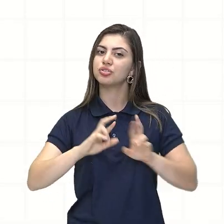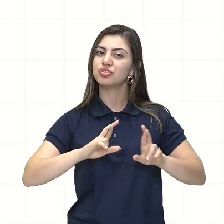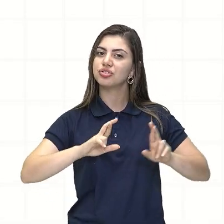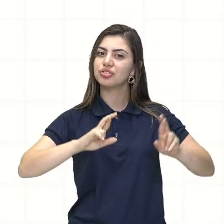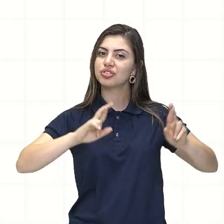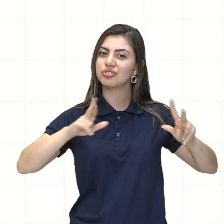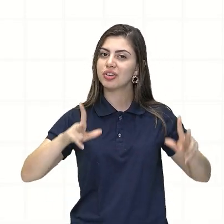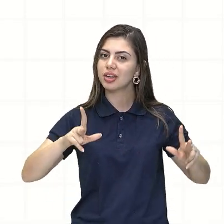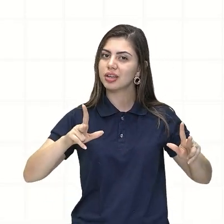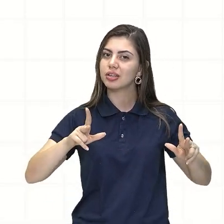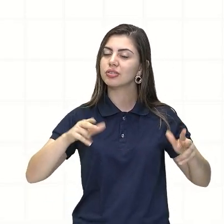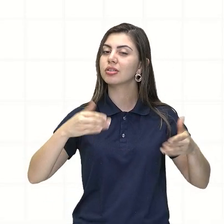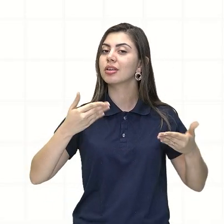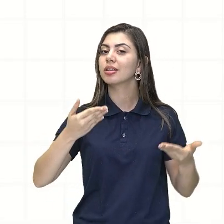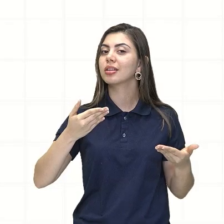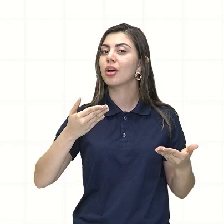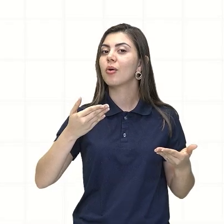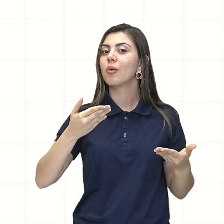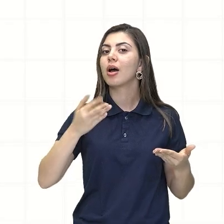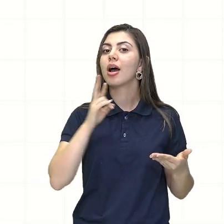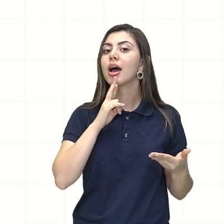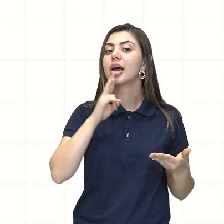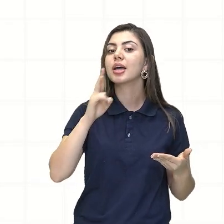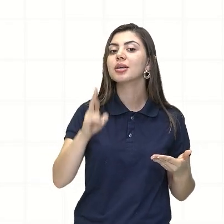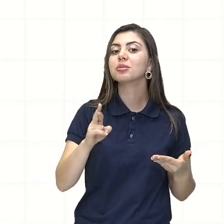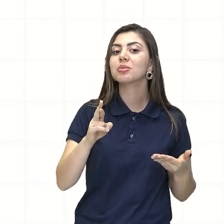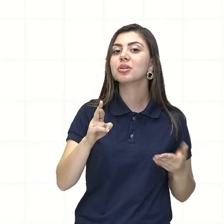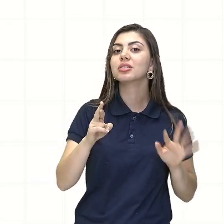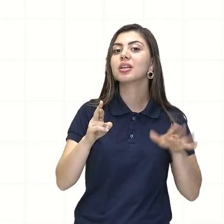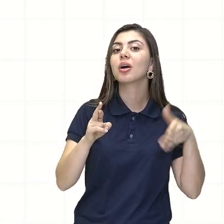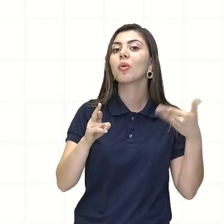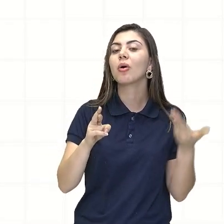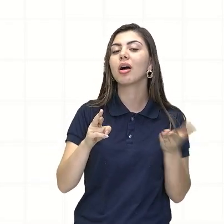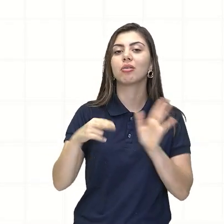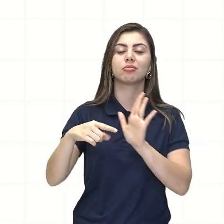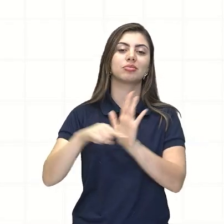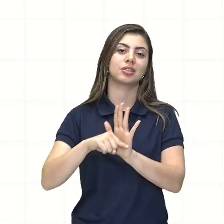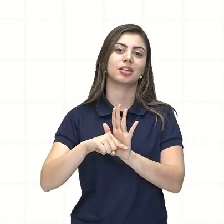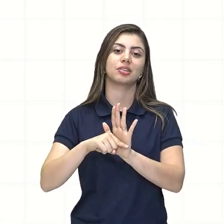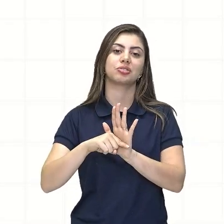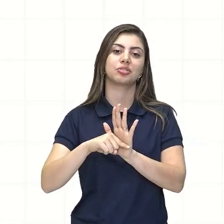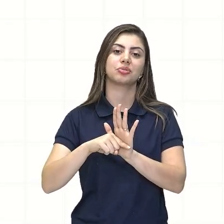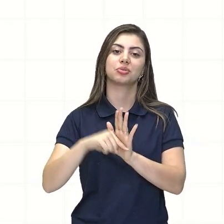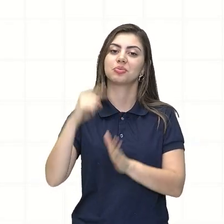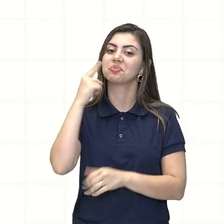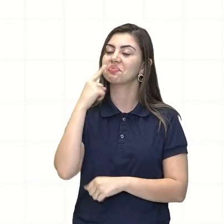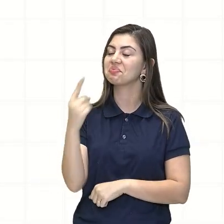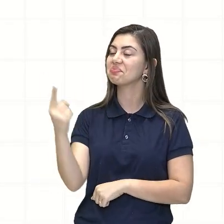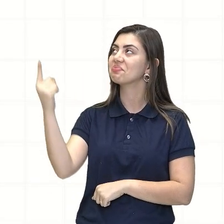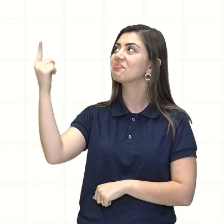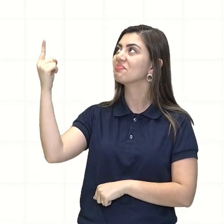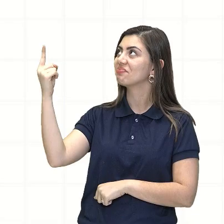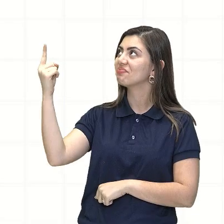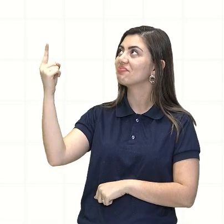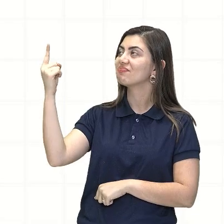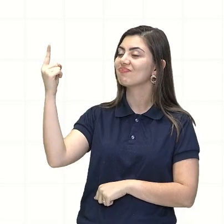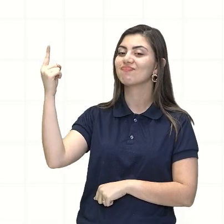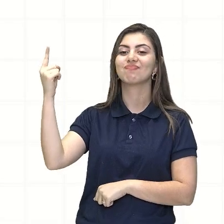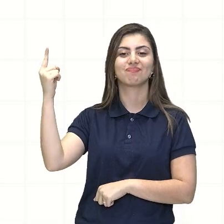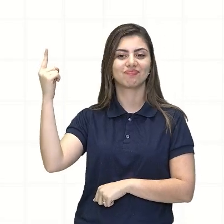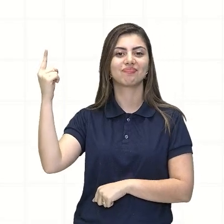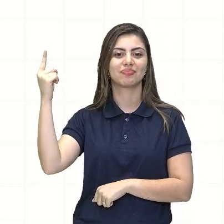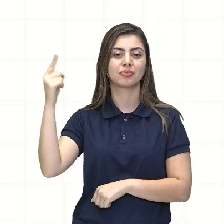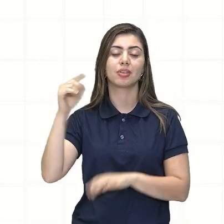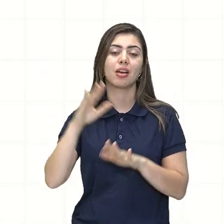Sinais diferentes. Se os sinais são diferentes, meu resultado é menos. E aí